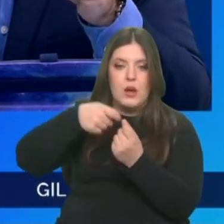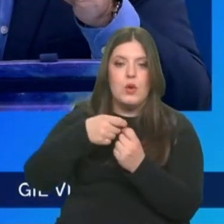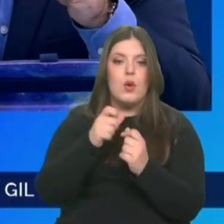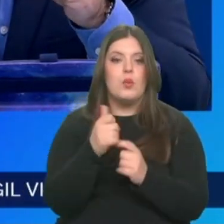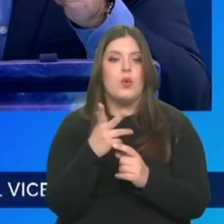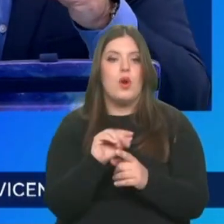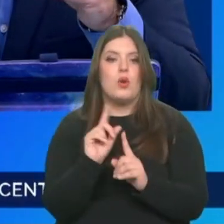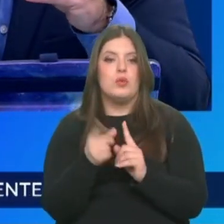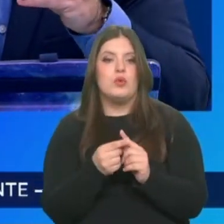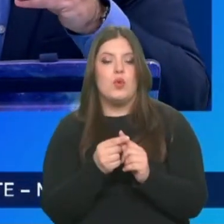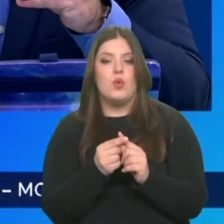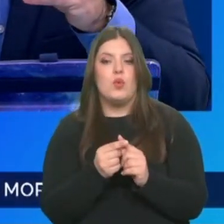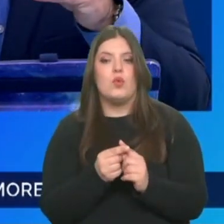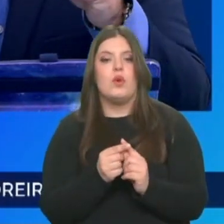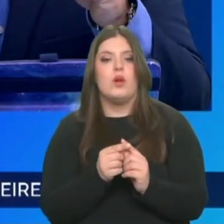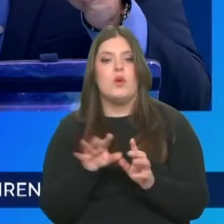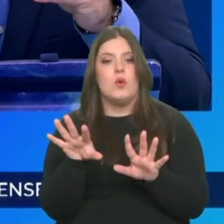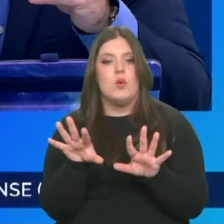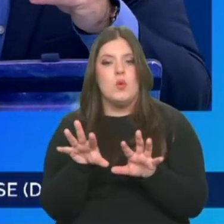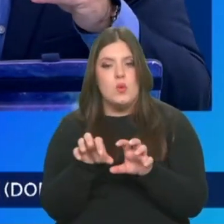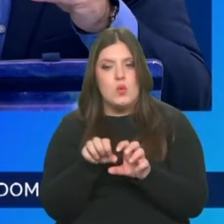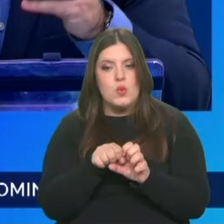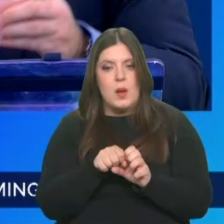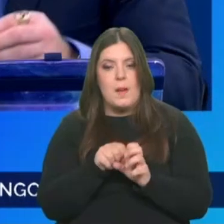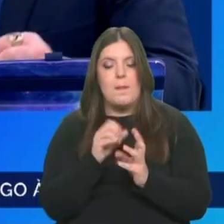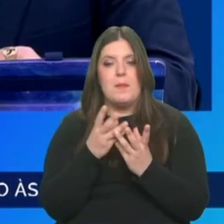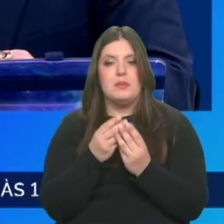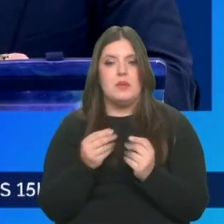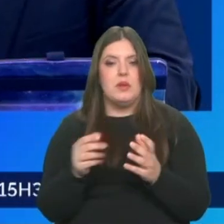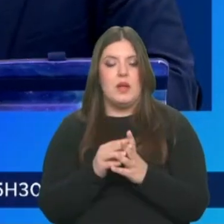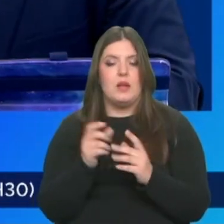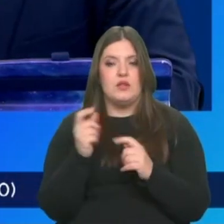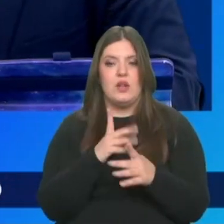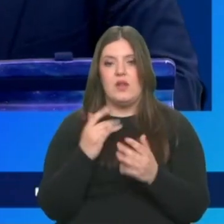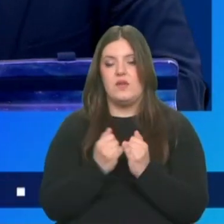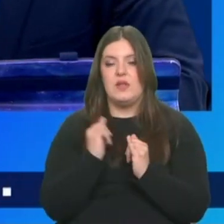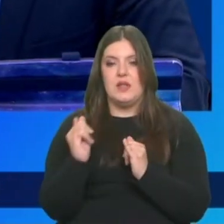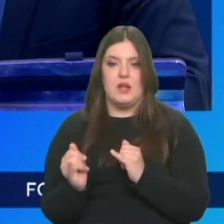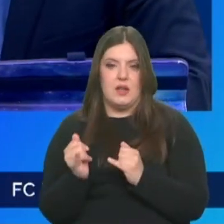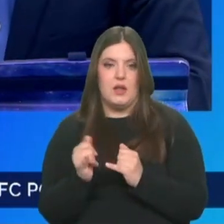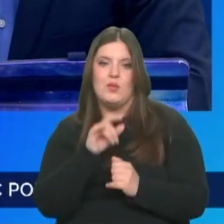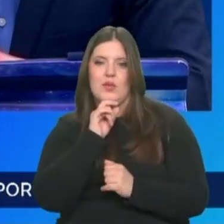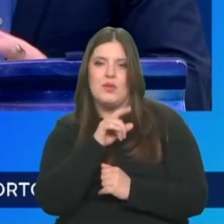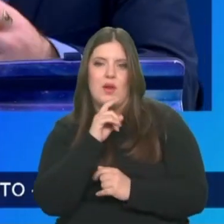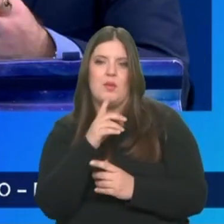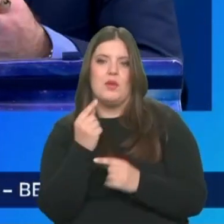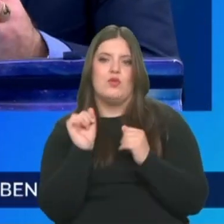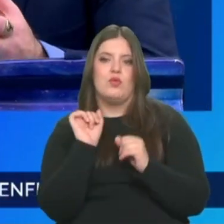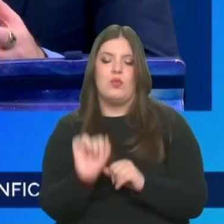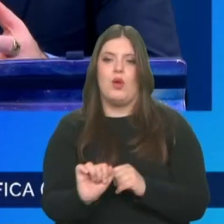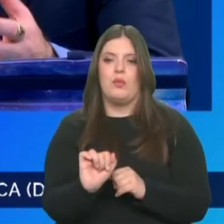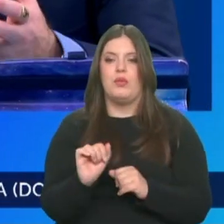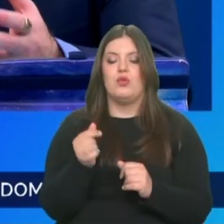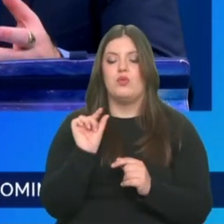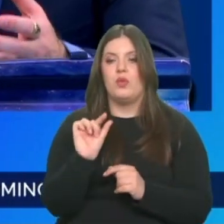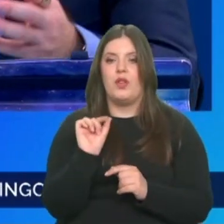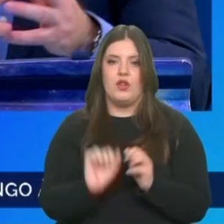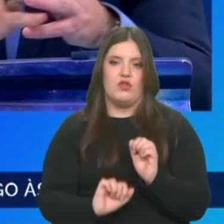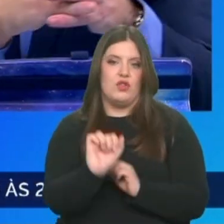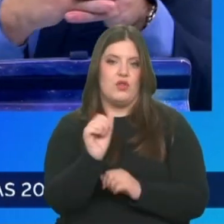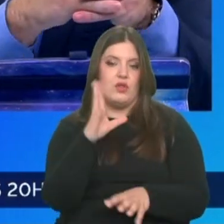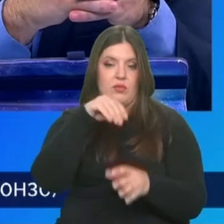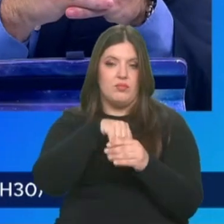então começou a sugar matéria da estrela vizinha, começou a sugar provavelmente alguns dos seus próprios detritos que tinham